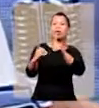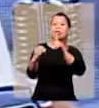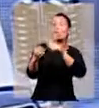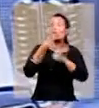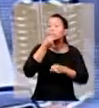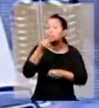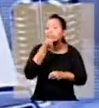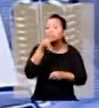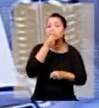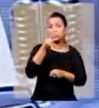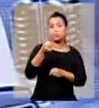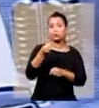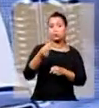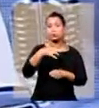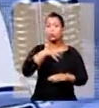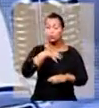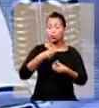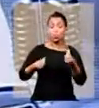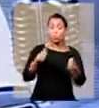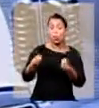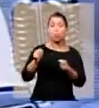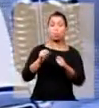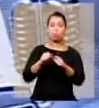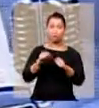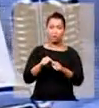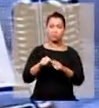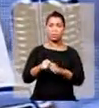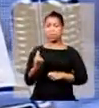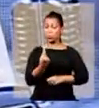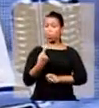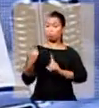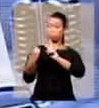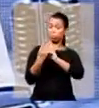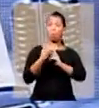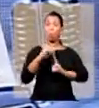né? E fazemos